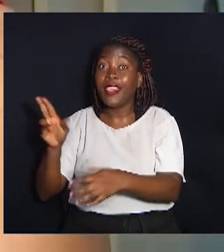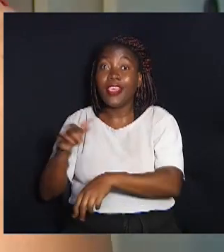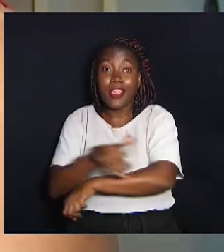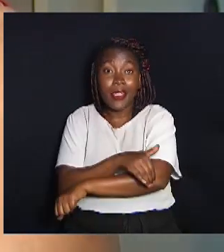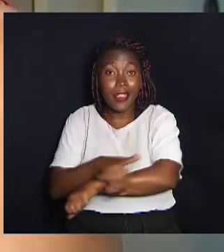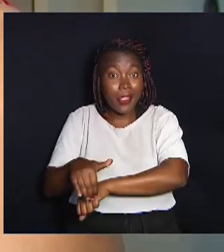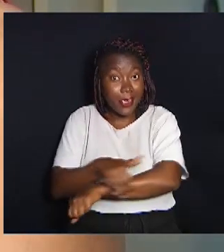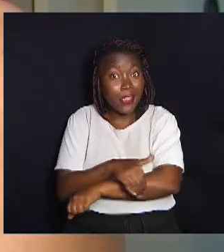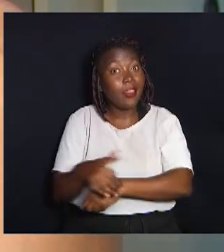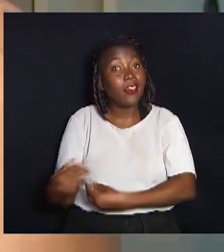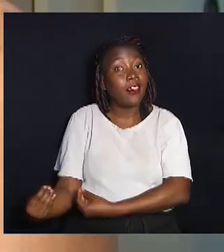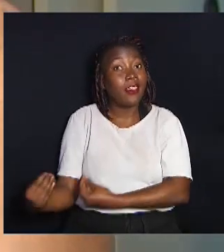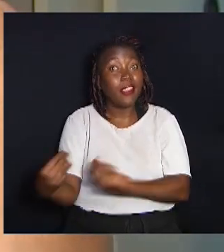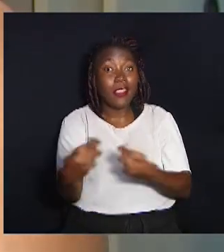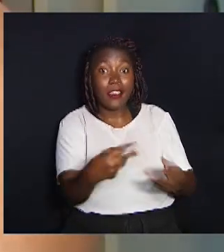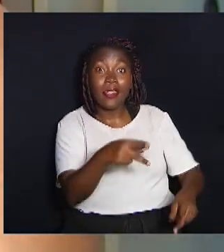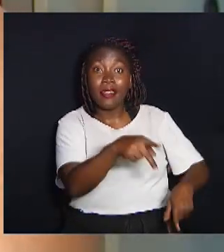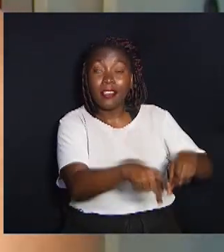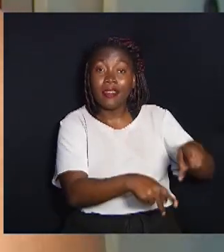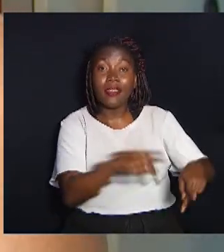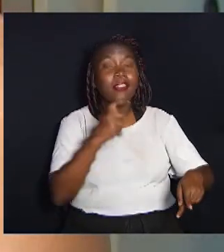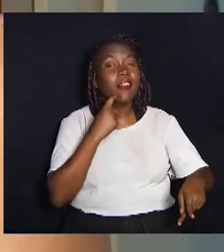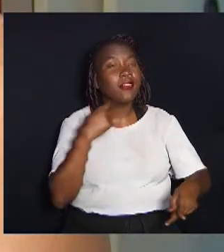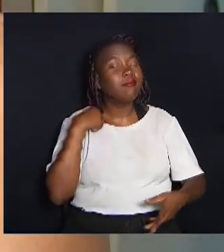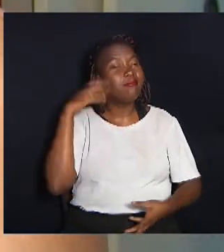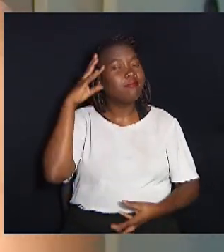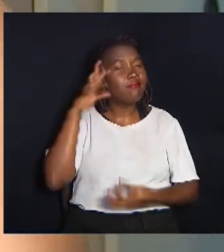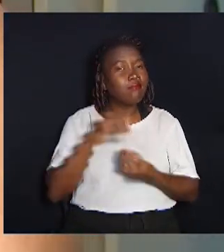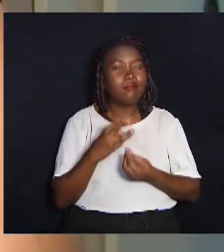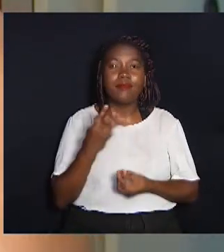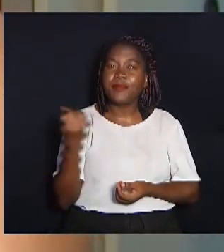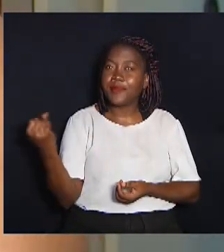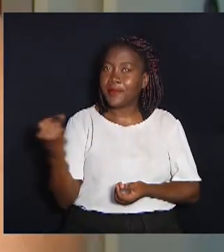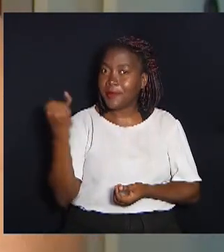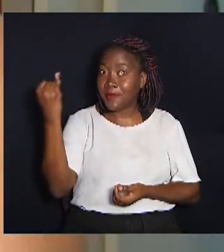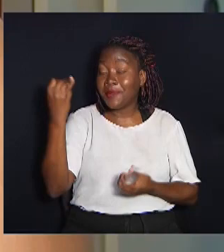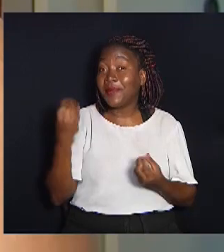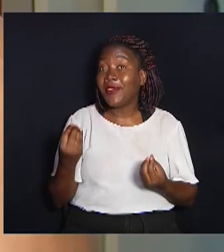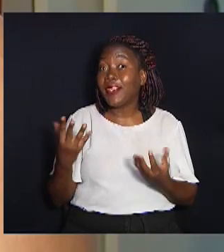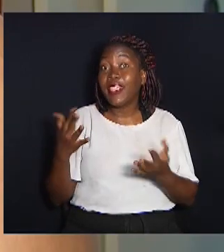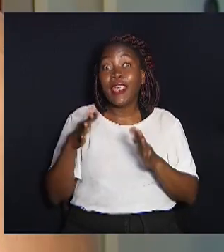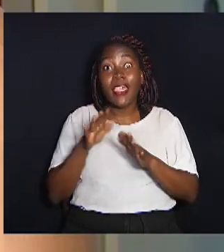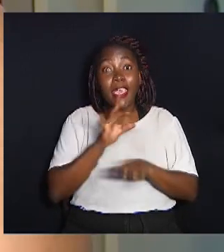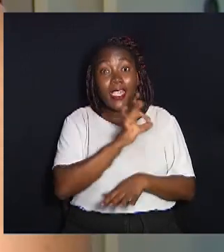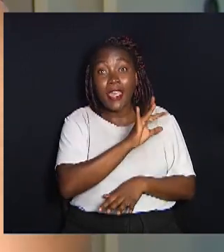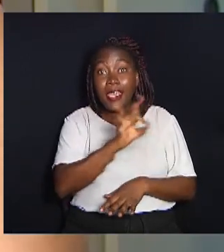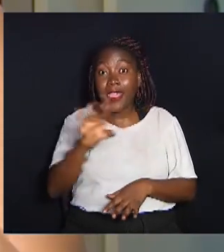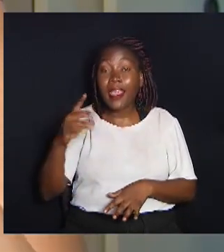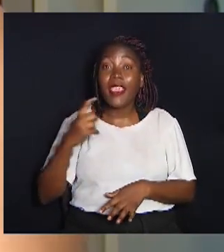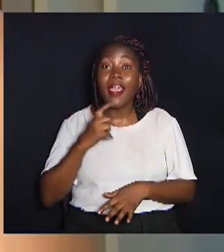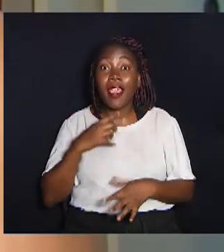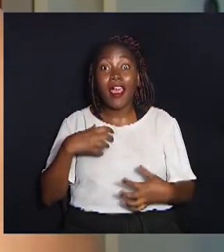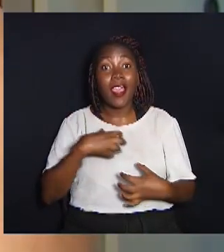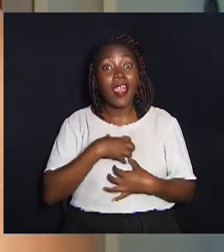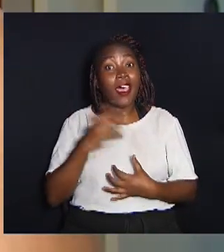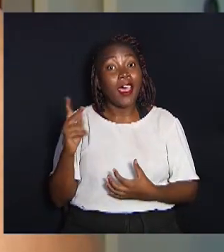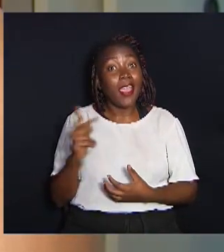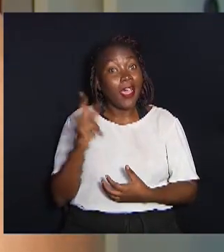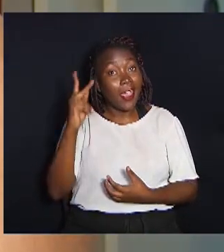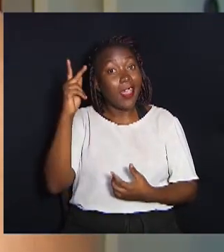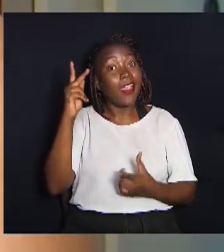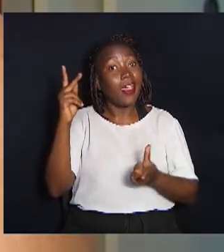Oferecer isso para a população de Campinas, eu acho que vai ser super importante, para que cada campineiro sinta o valor que cada um de